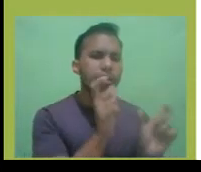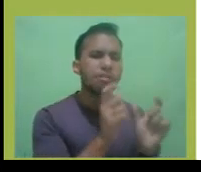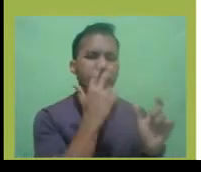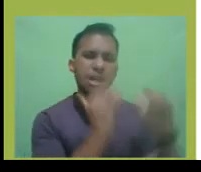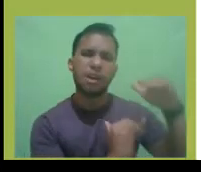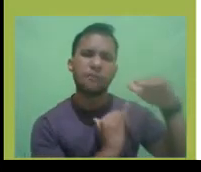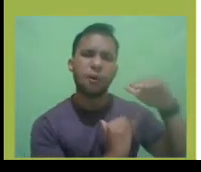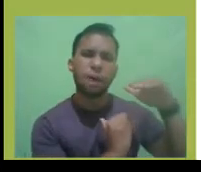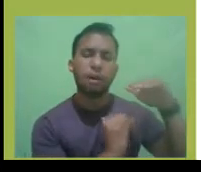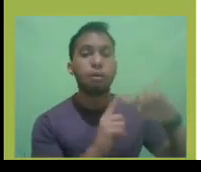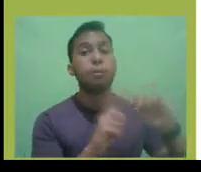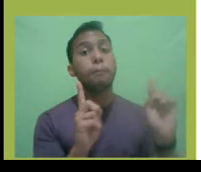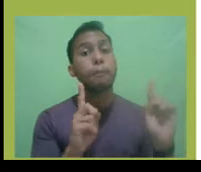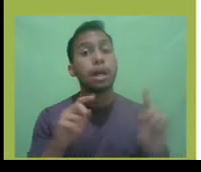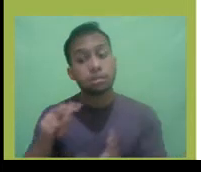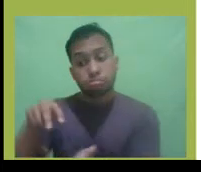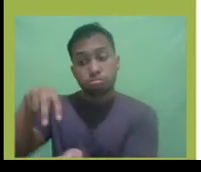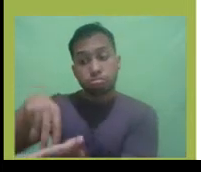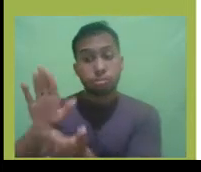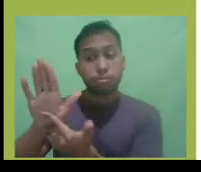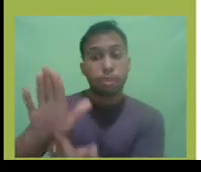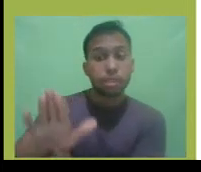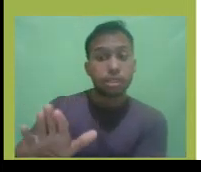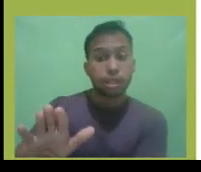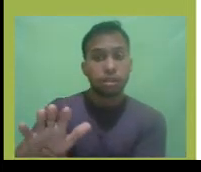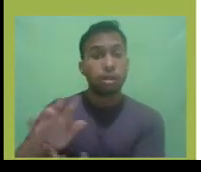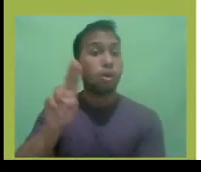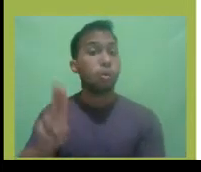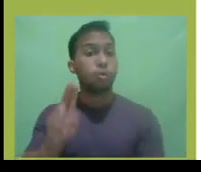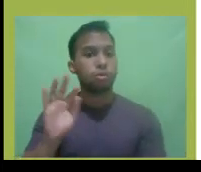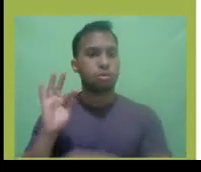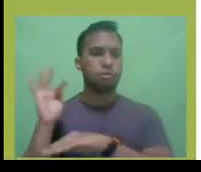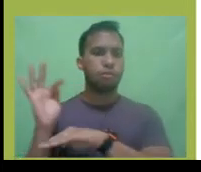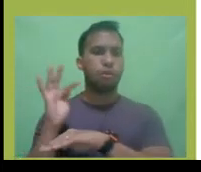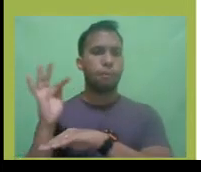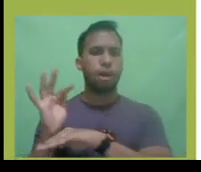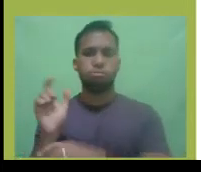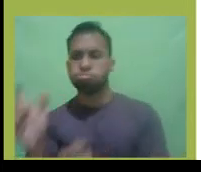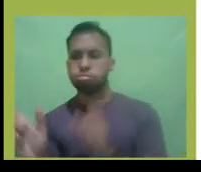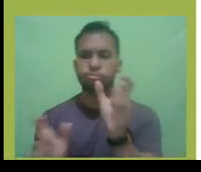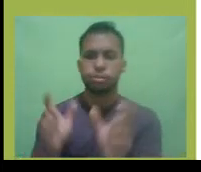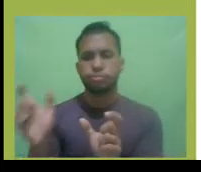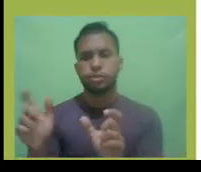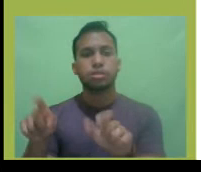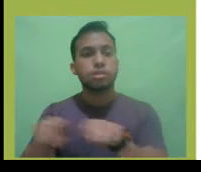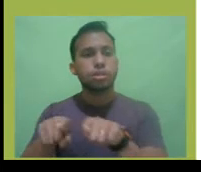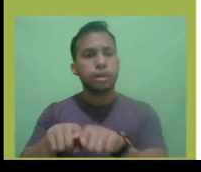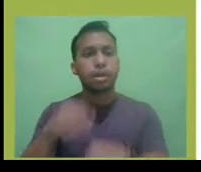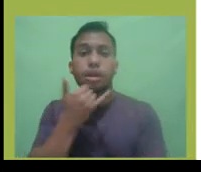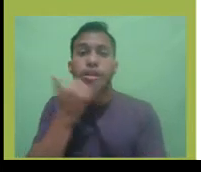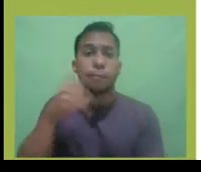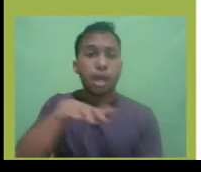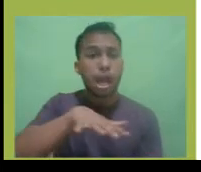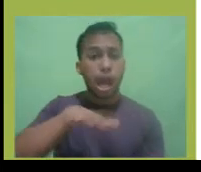mais formais. Use o vocabulário referente ao trabalho que você fez, referente ao contexto científico em qual você